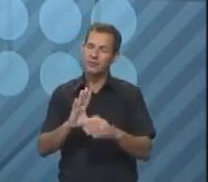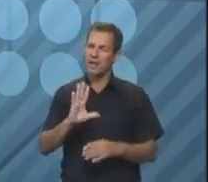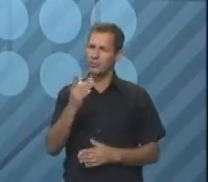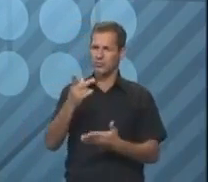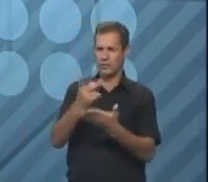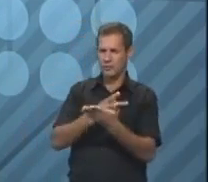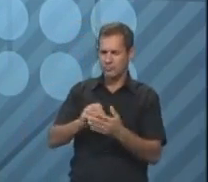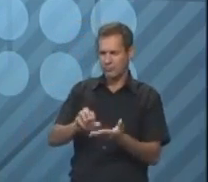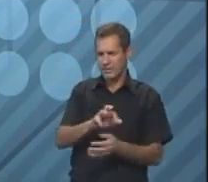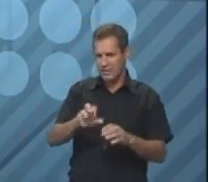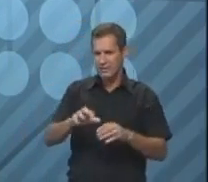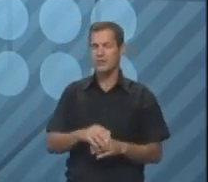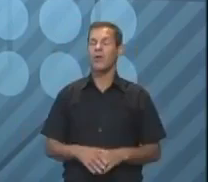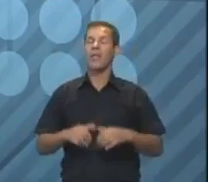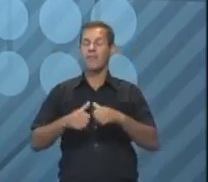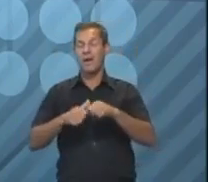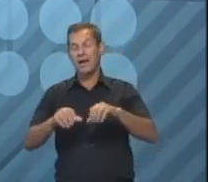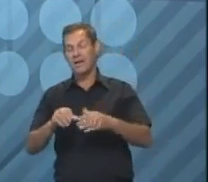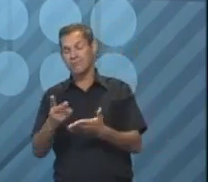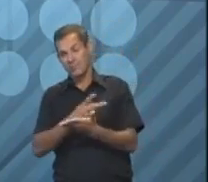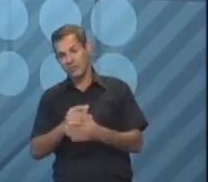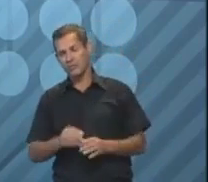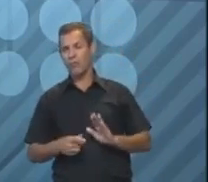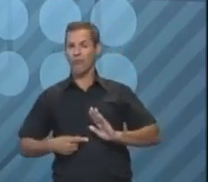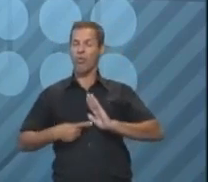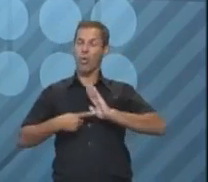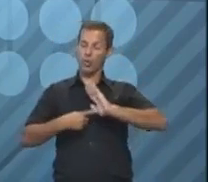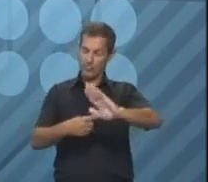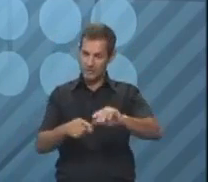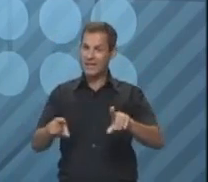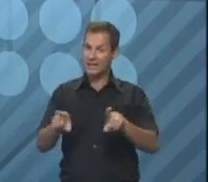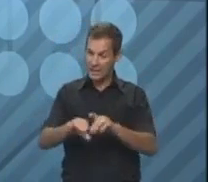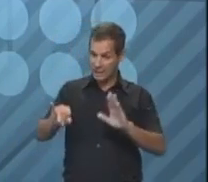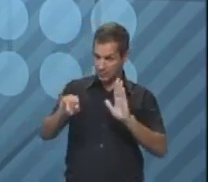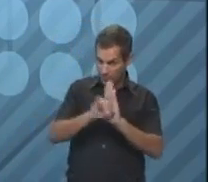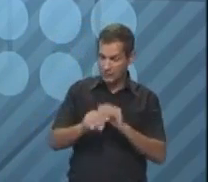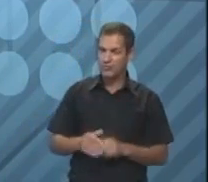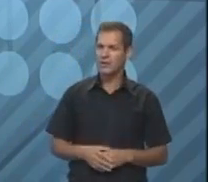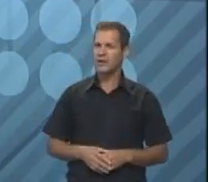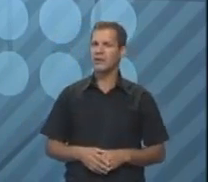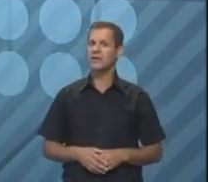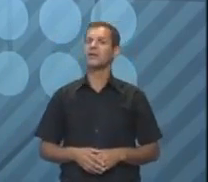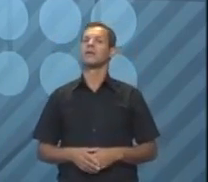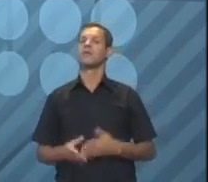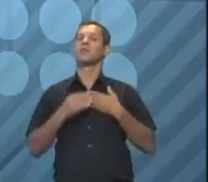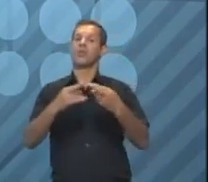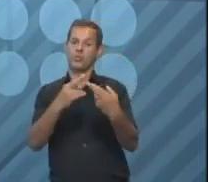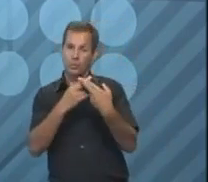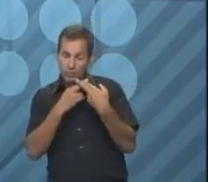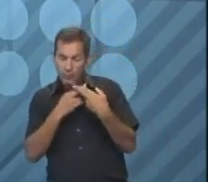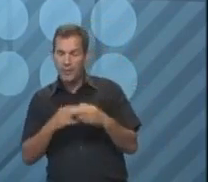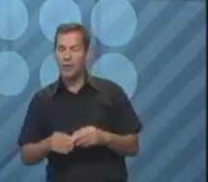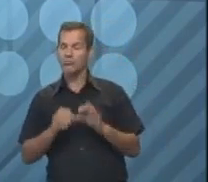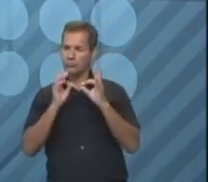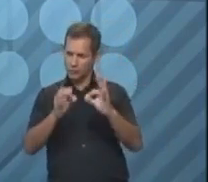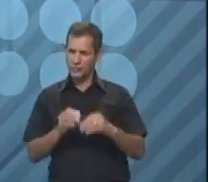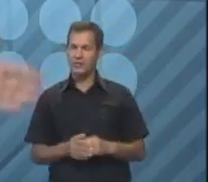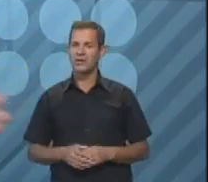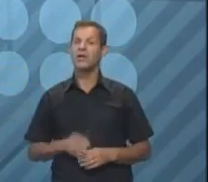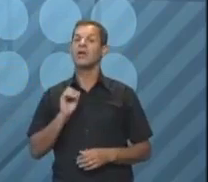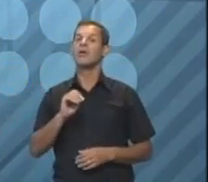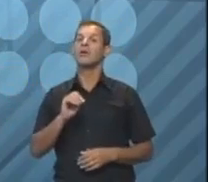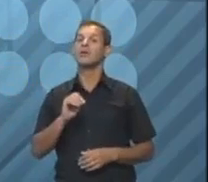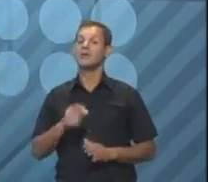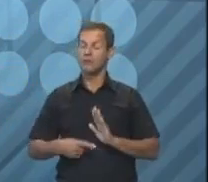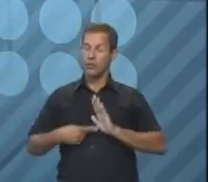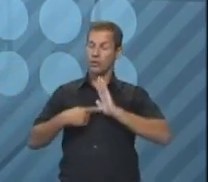algumas falhas de digitação, essas falhas já foram apontadas, já foram encaminhadas ao setor responsável, então o correto, é o que